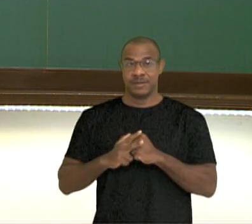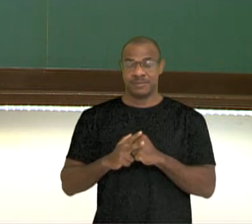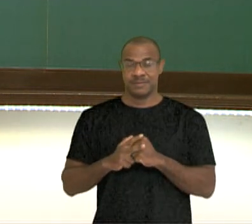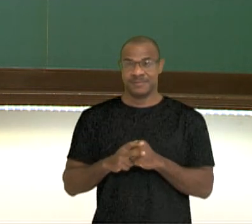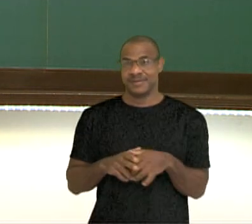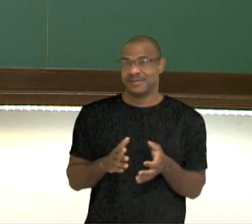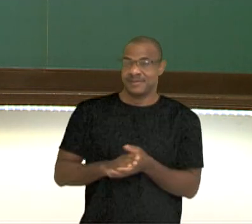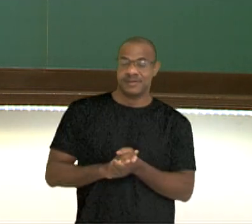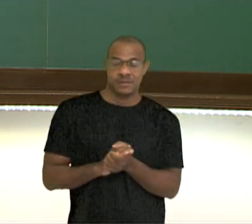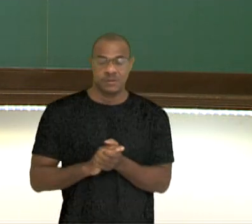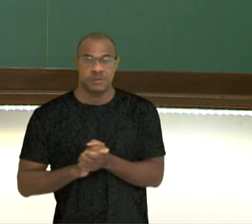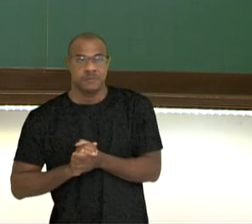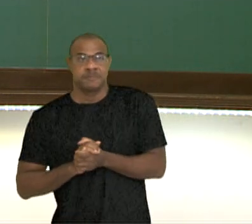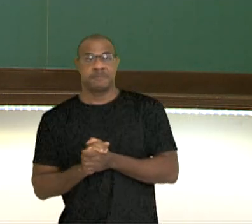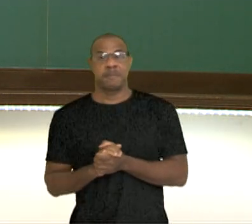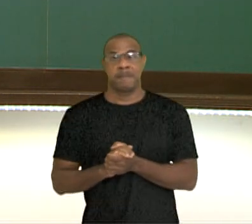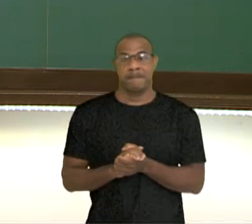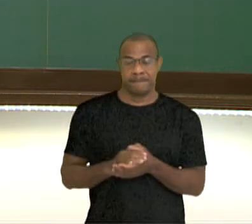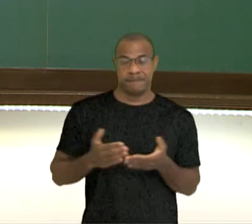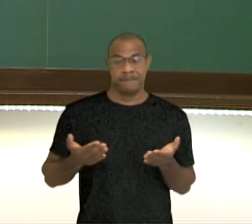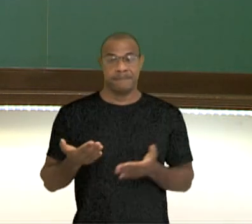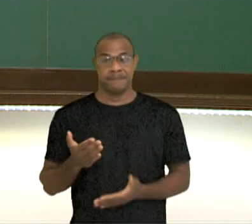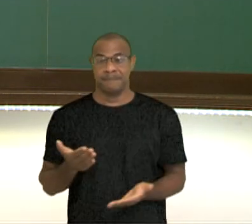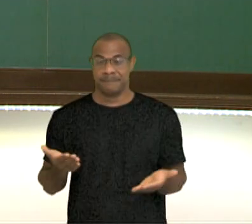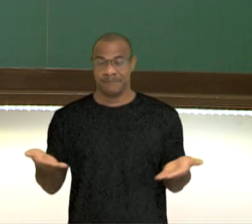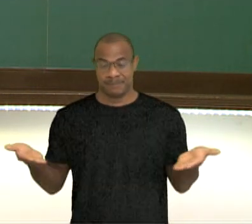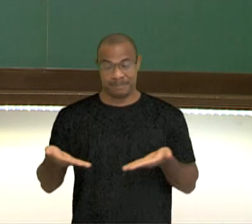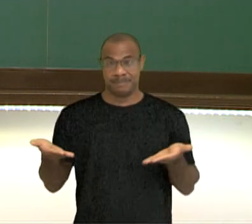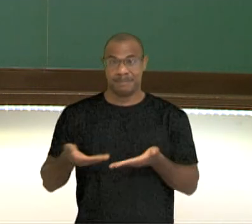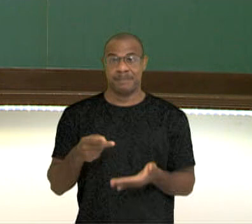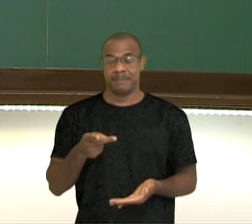Presente, pretéritos ou futuros?